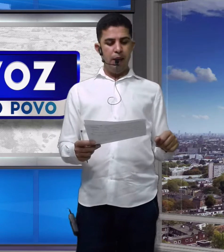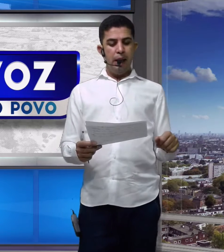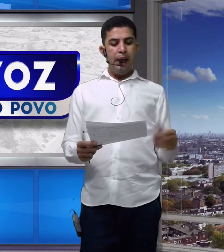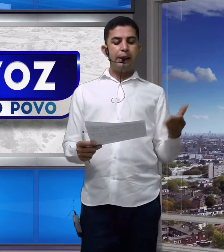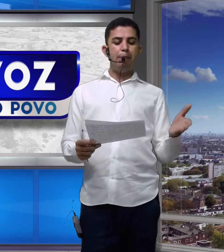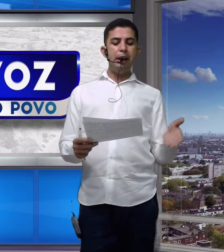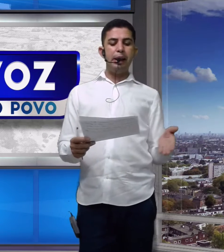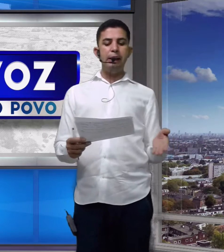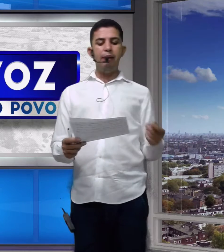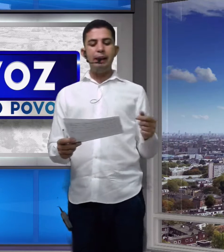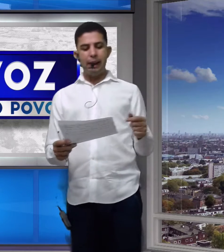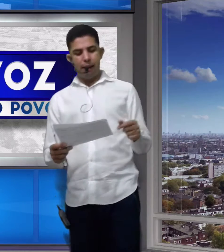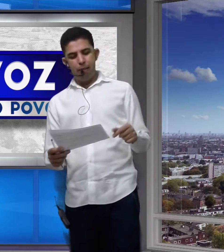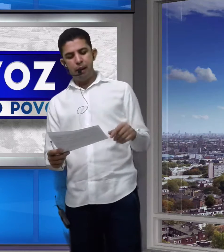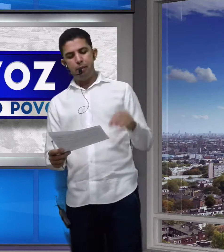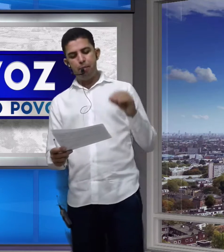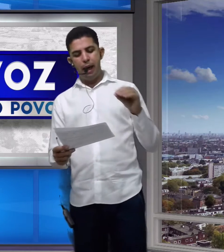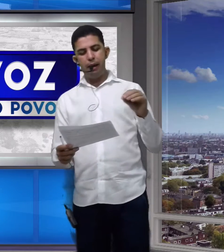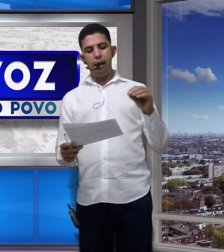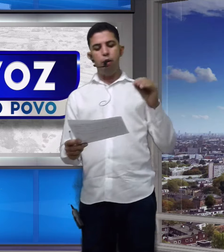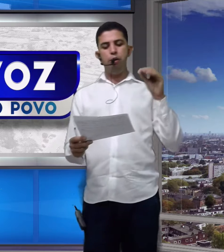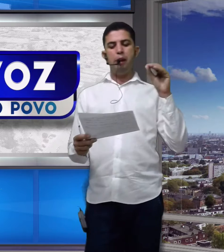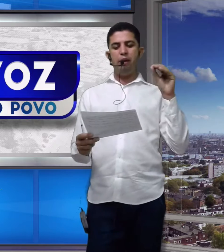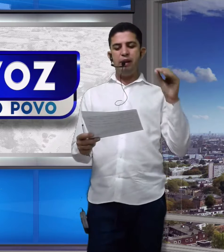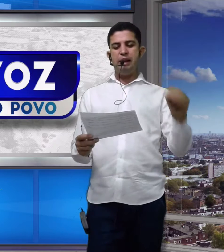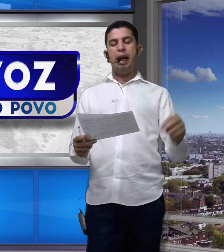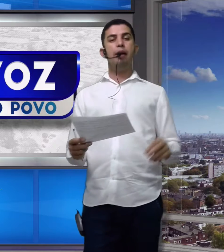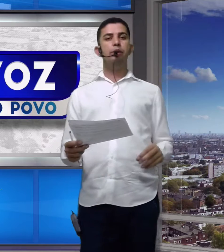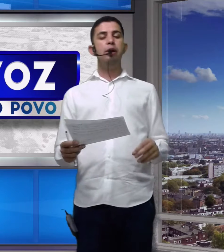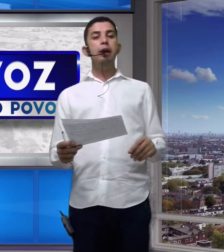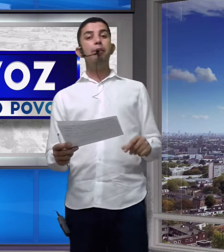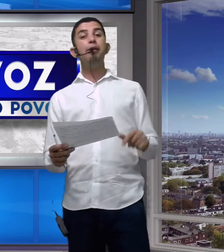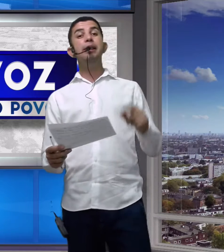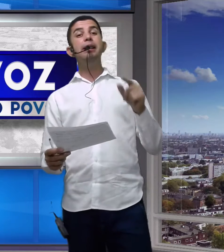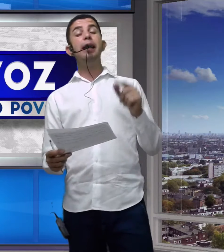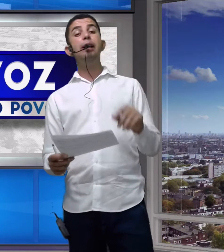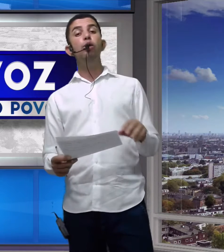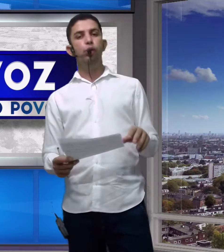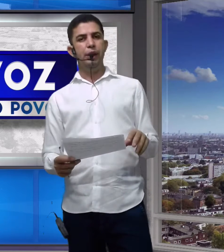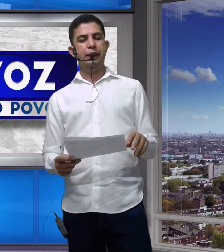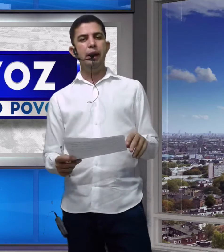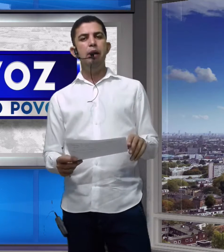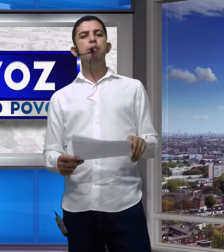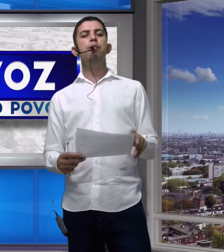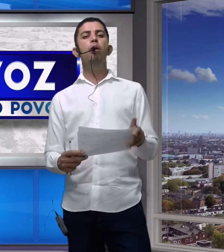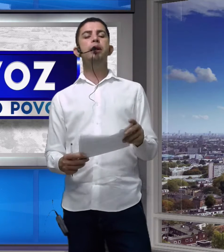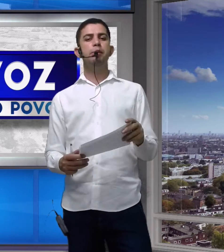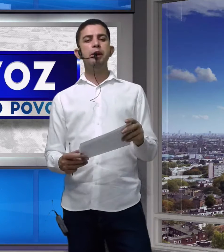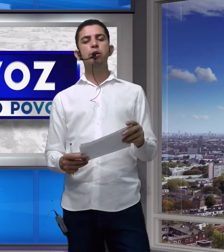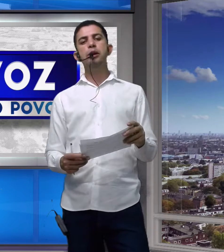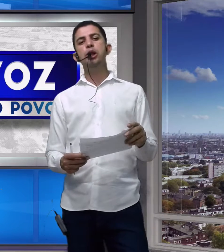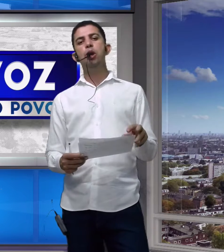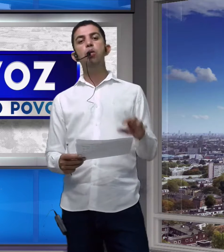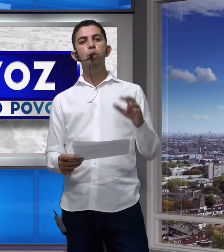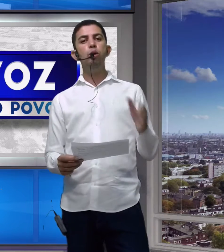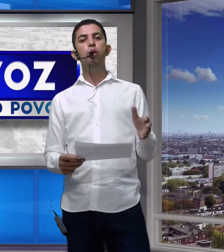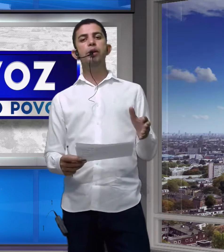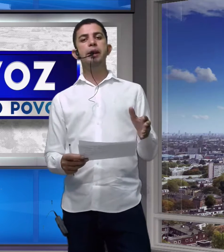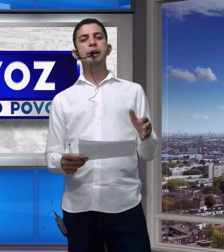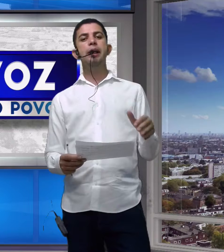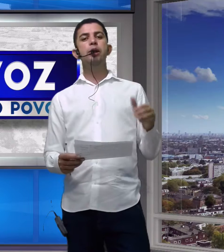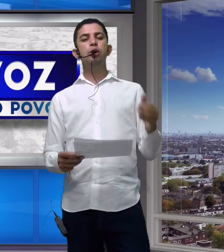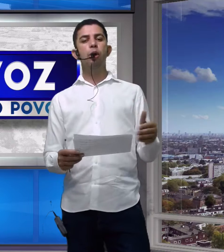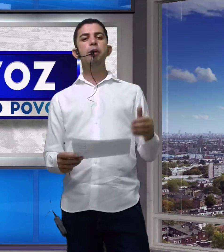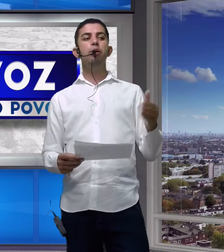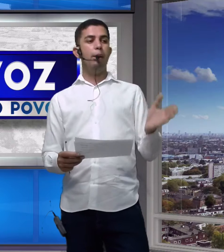Brasil. Esse aplicativo é exatamente para os beneficiários, para você tirar dúvidas. Muitas pessoas estão com